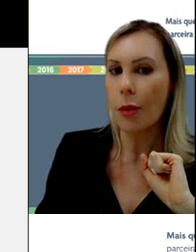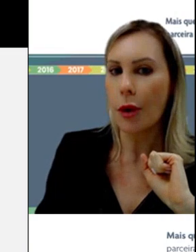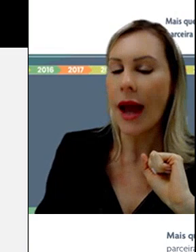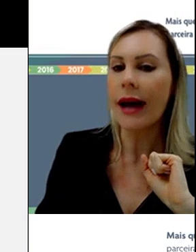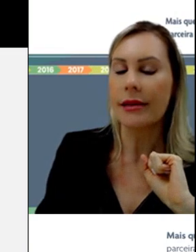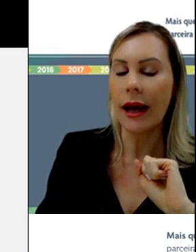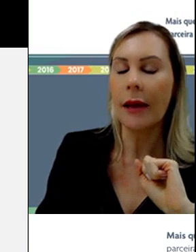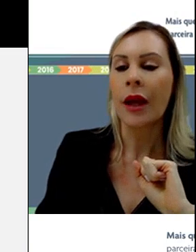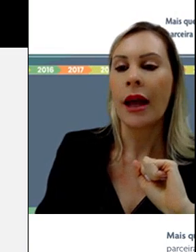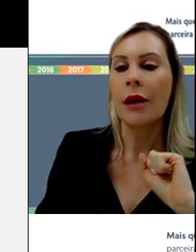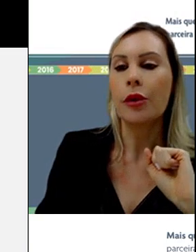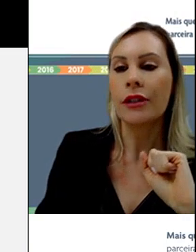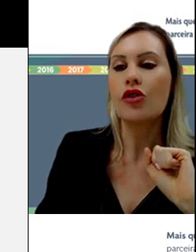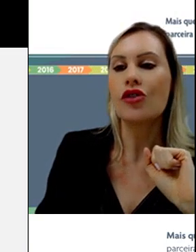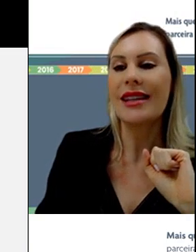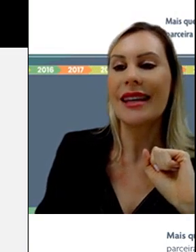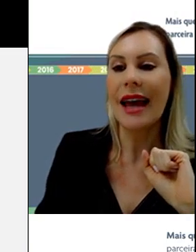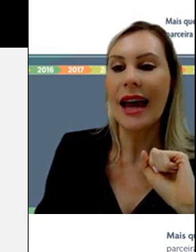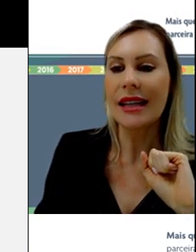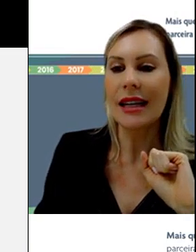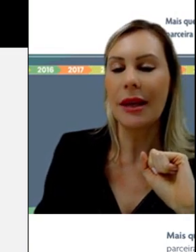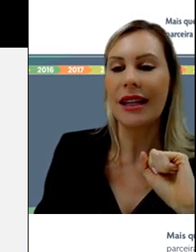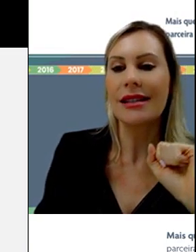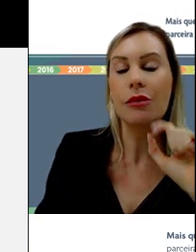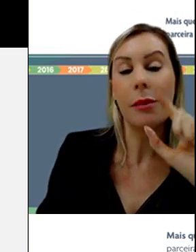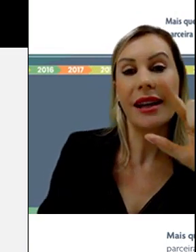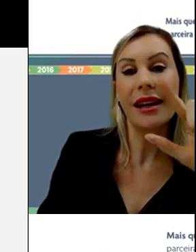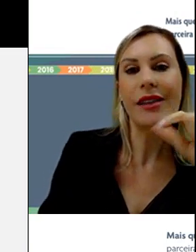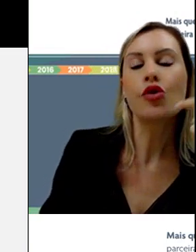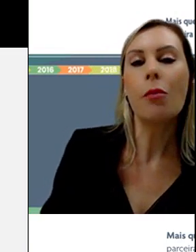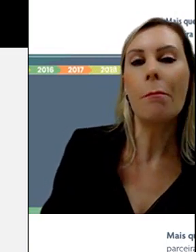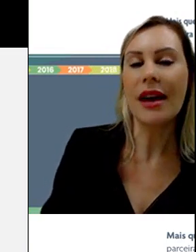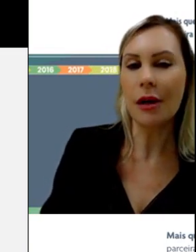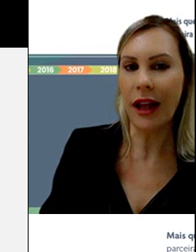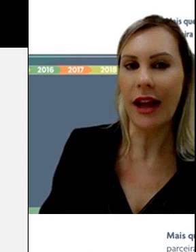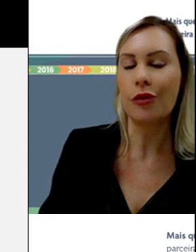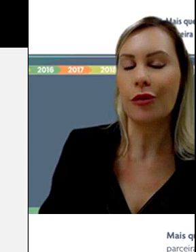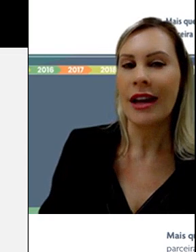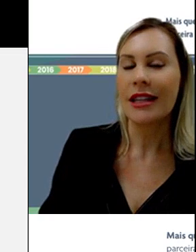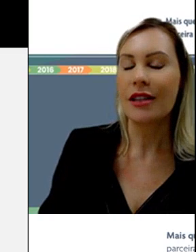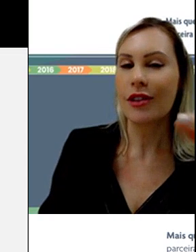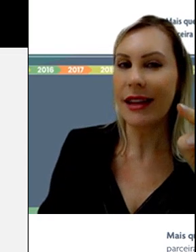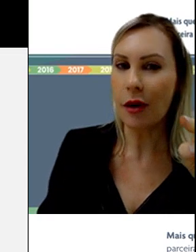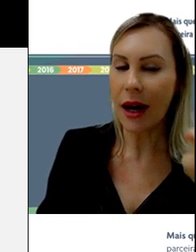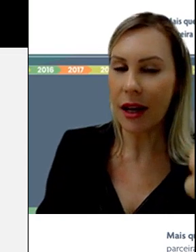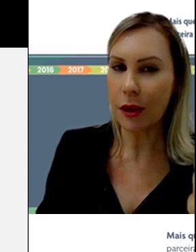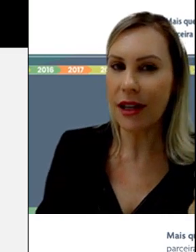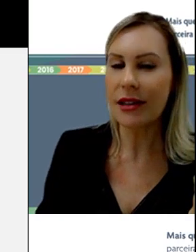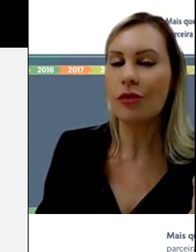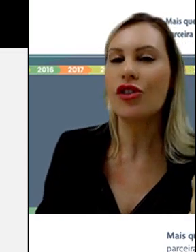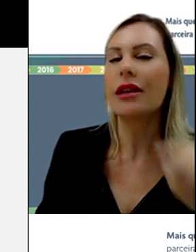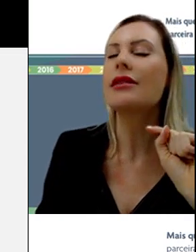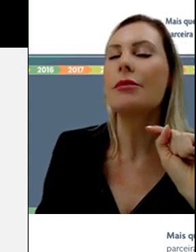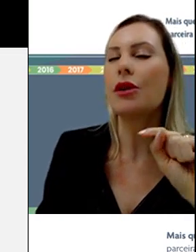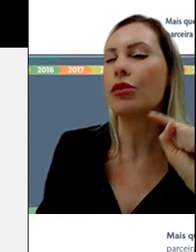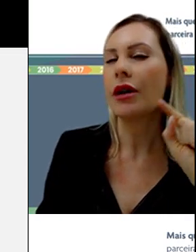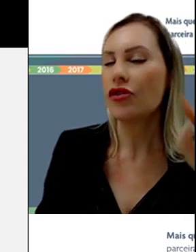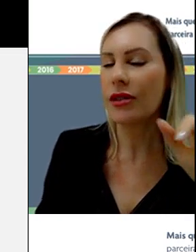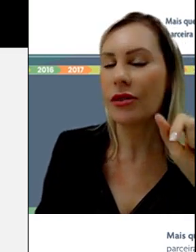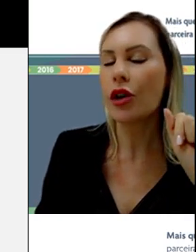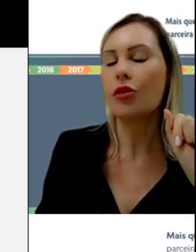de R$ 5.000, tá? É importante dizer que essa limitação é para quem supera o teto. Se você tem uma remuneração de